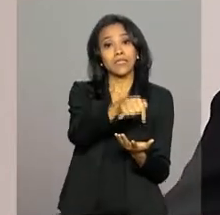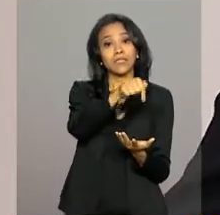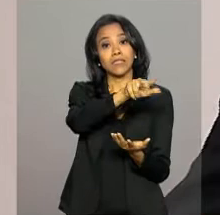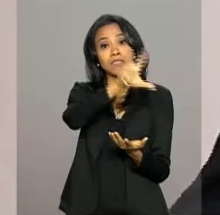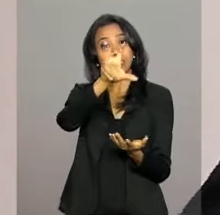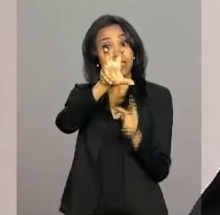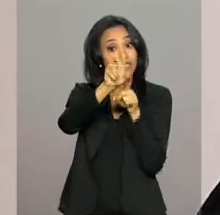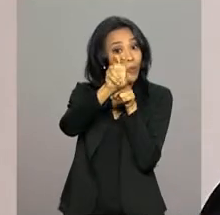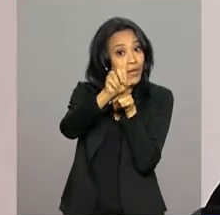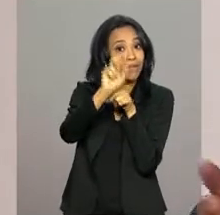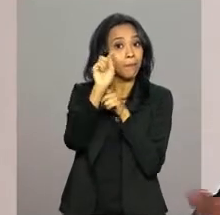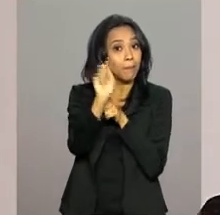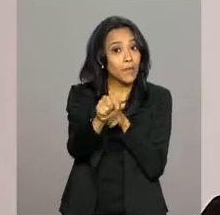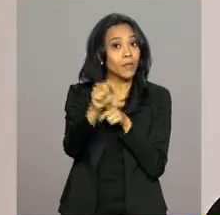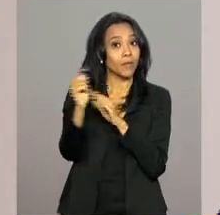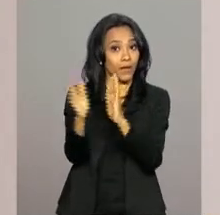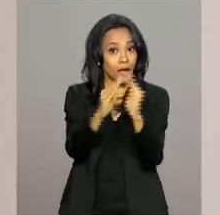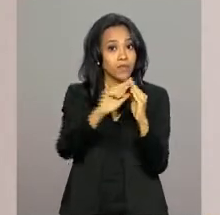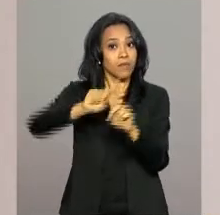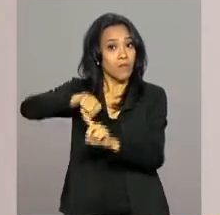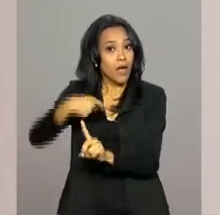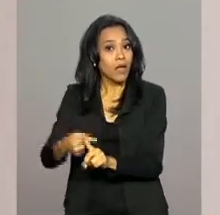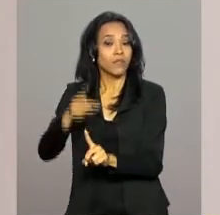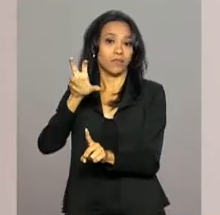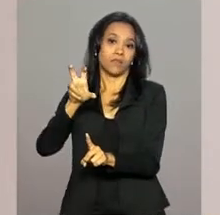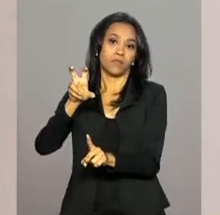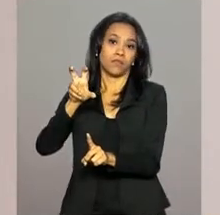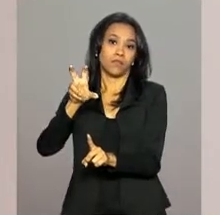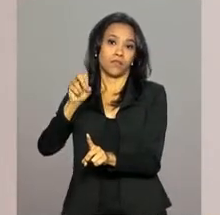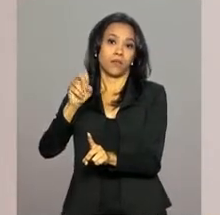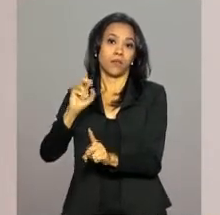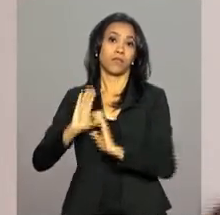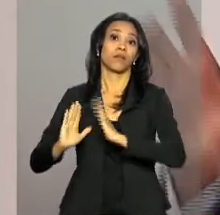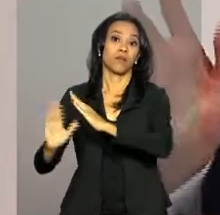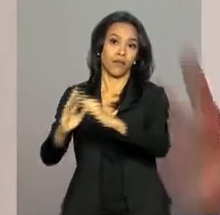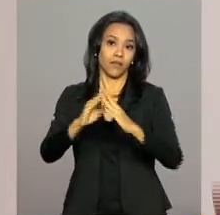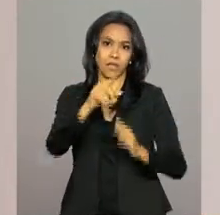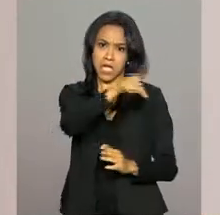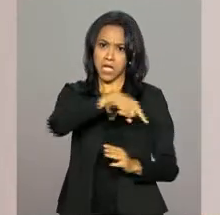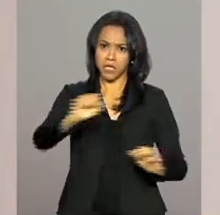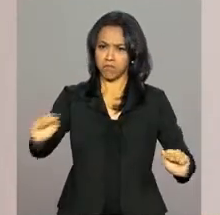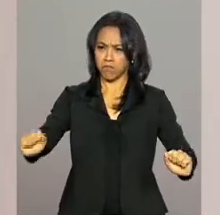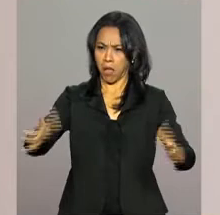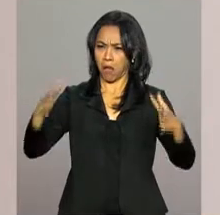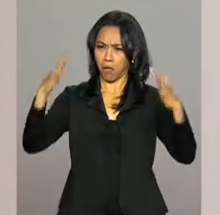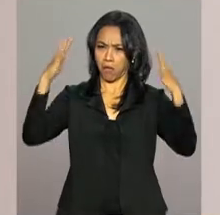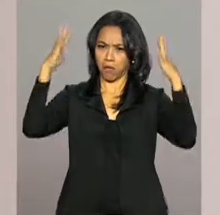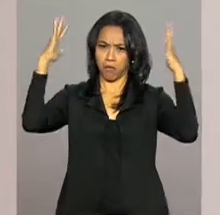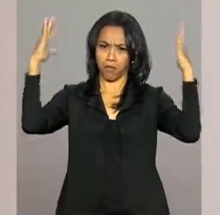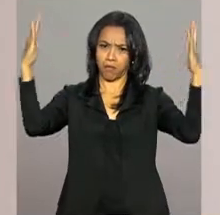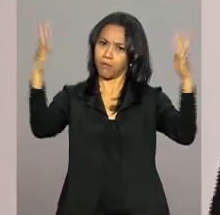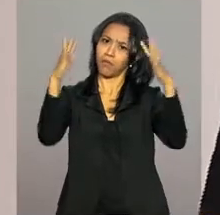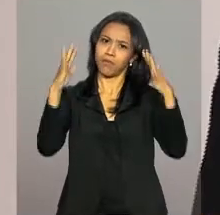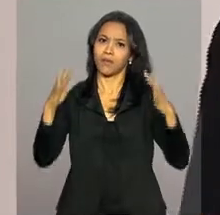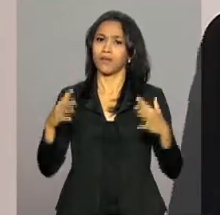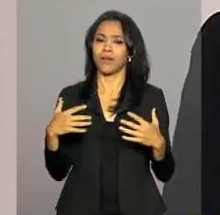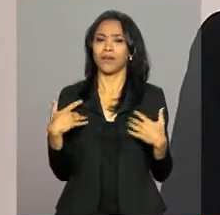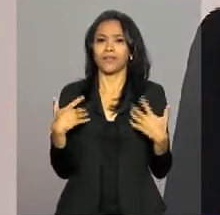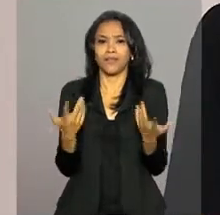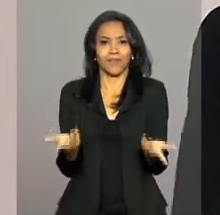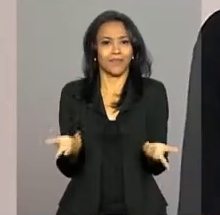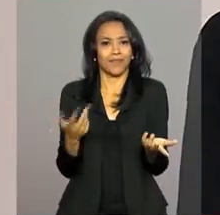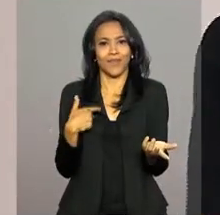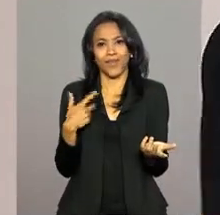casas já anunciadas mais 50 mil moradias eles aplaudiram intensamente que eu disser que é melhor não dizer mais nada